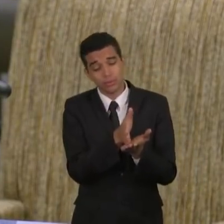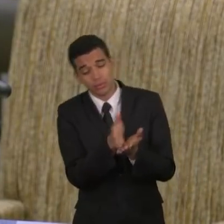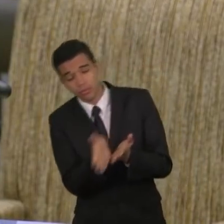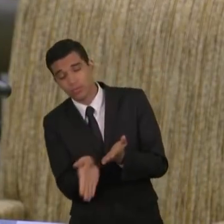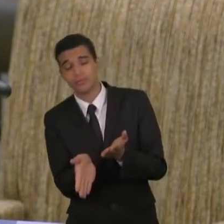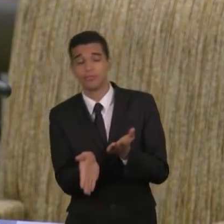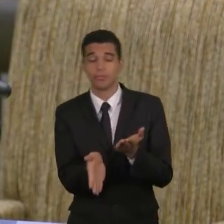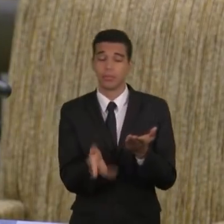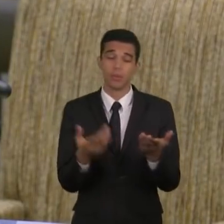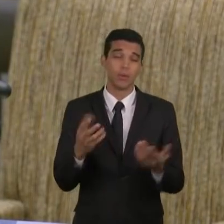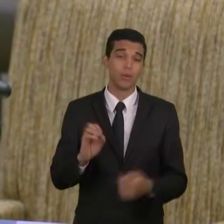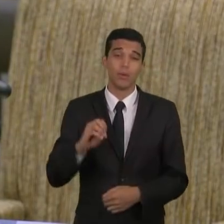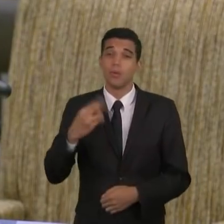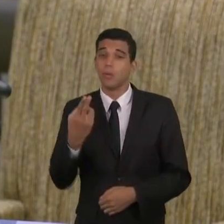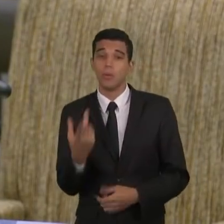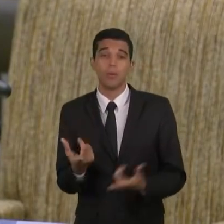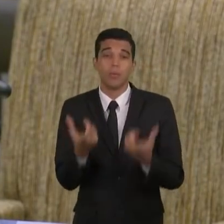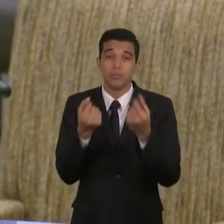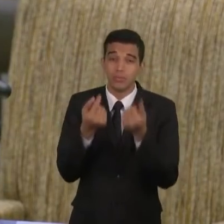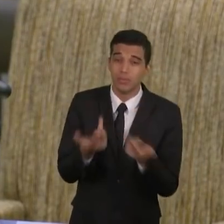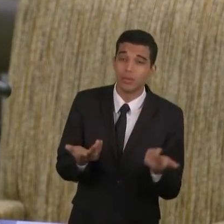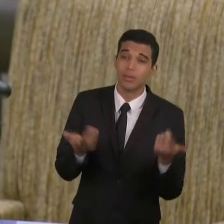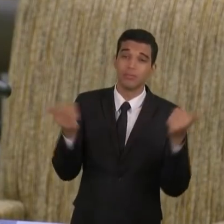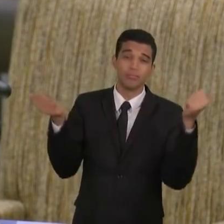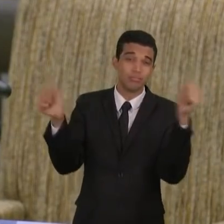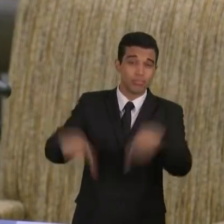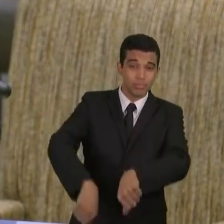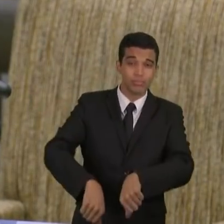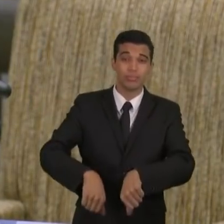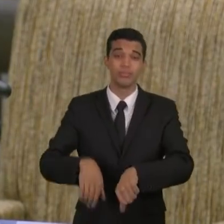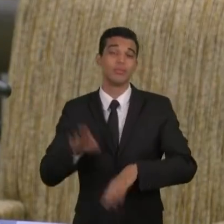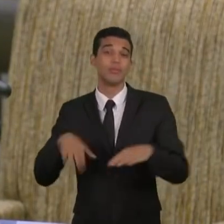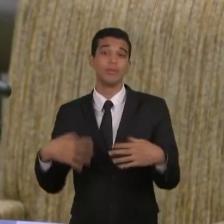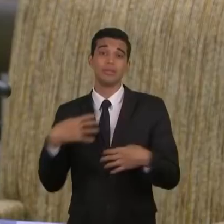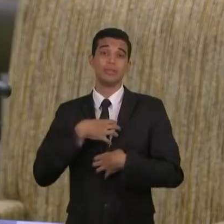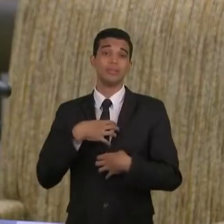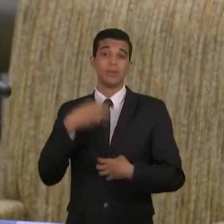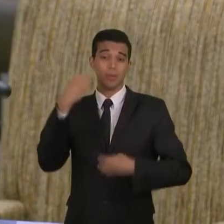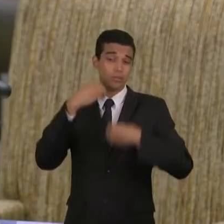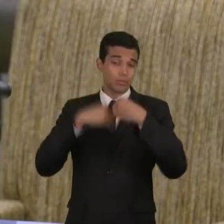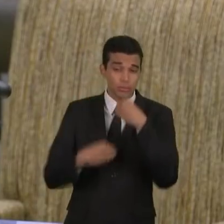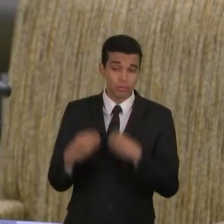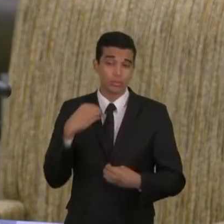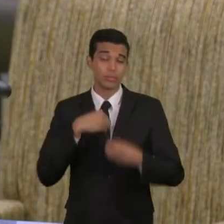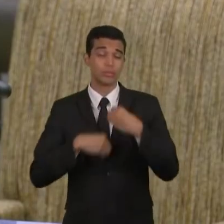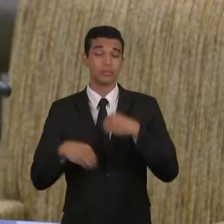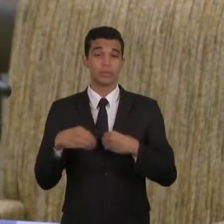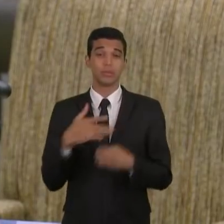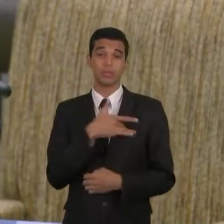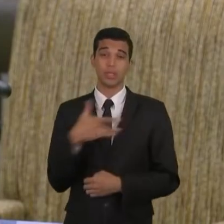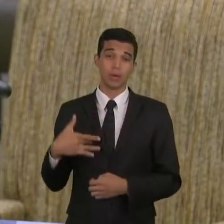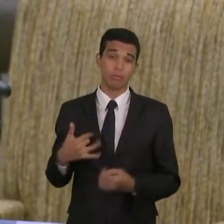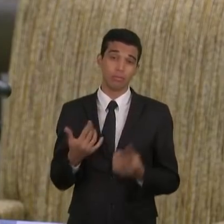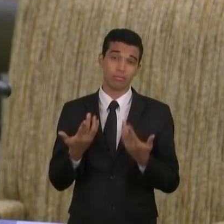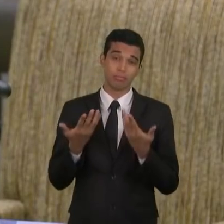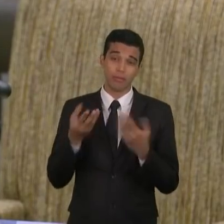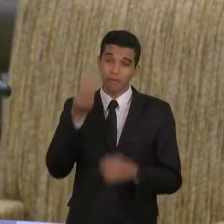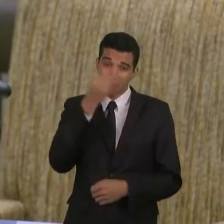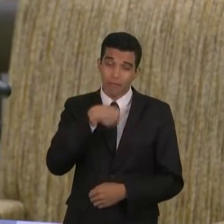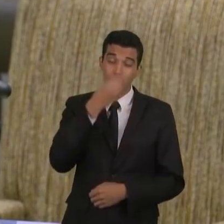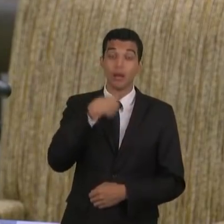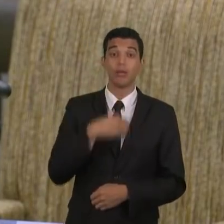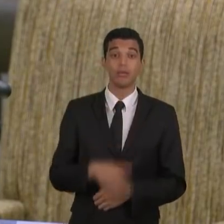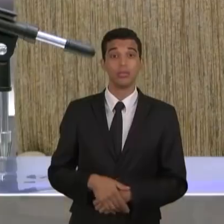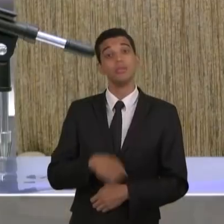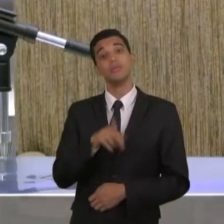físico econômico social talvez você esteja sendo afetada em todas as áreas de sua vida e você chegou aqui esta noite